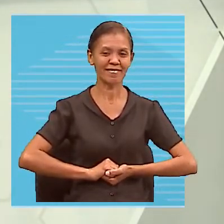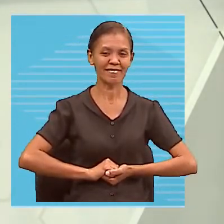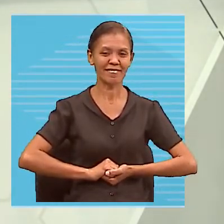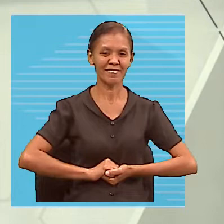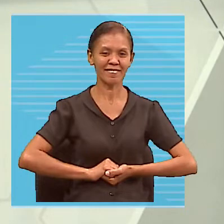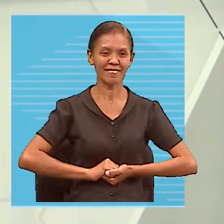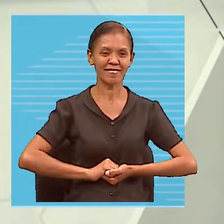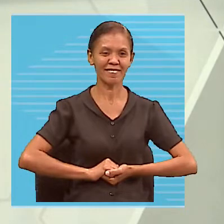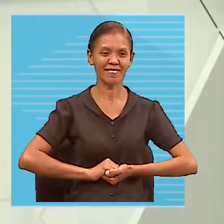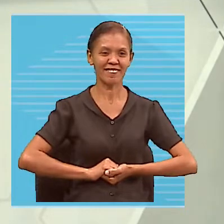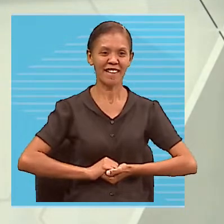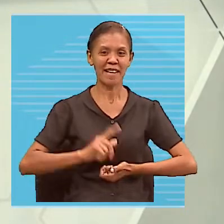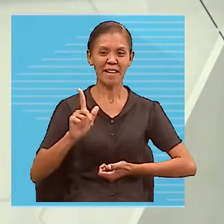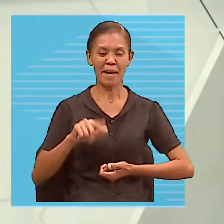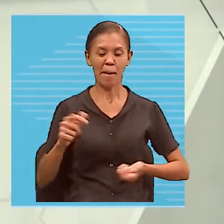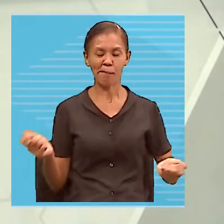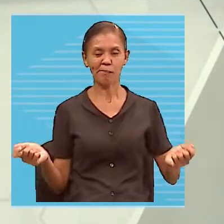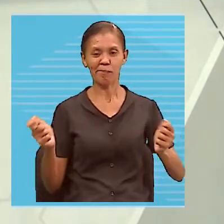Dá pra viver,